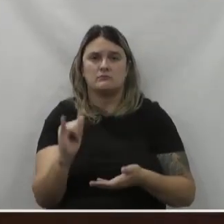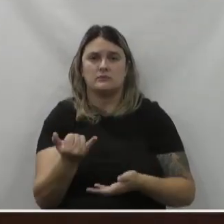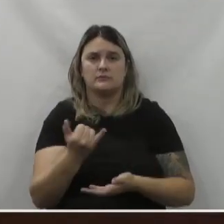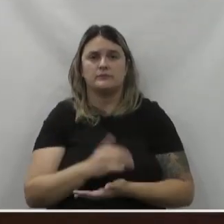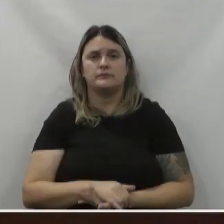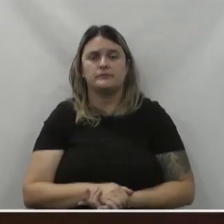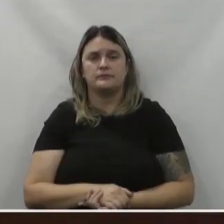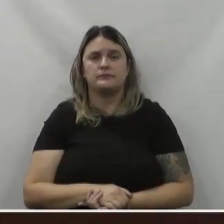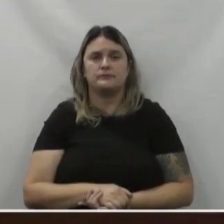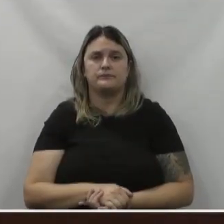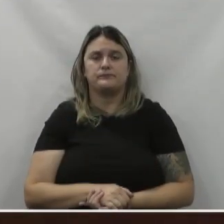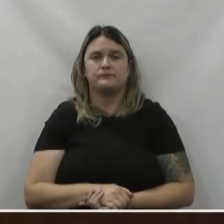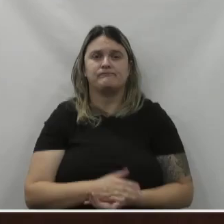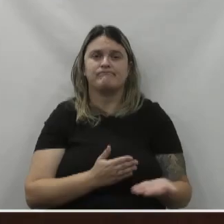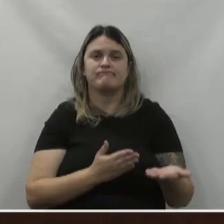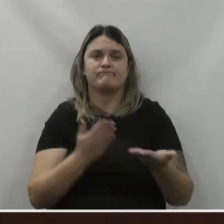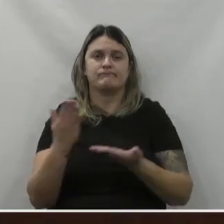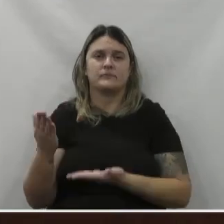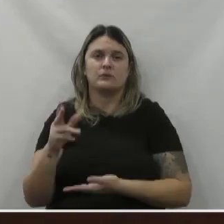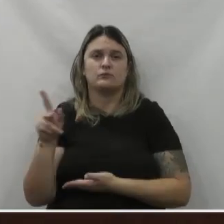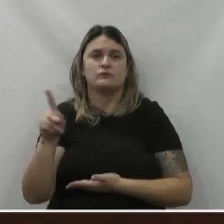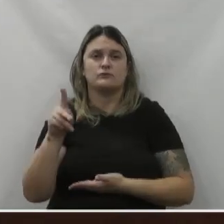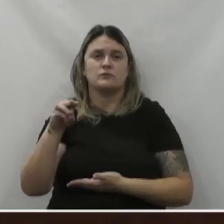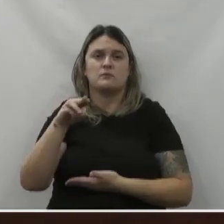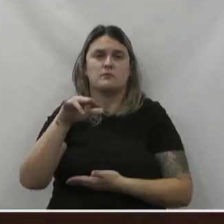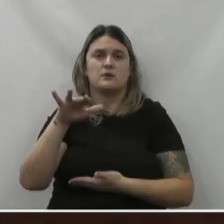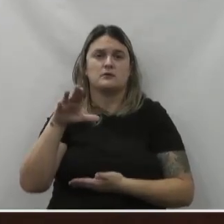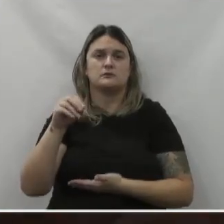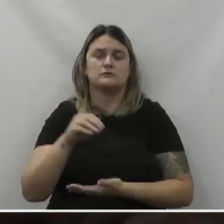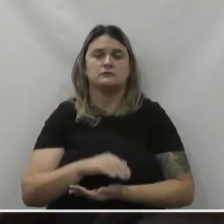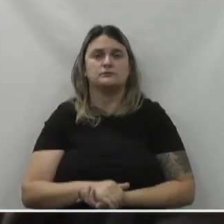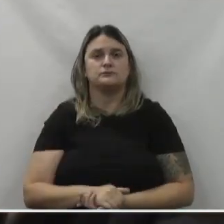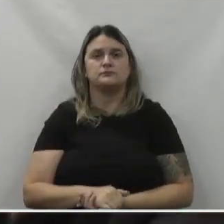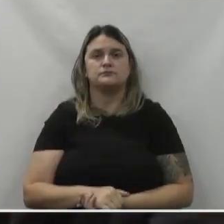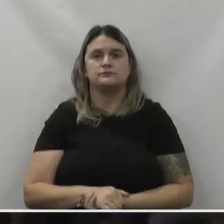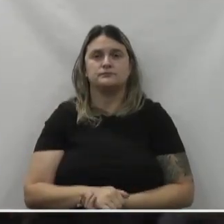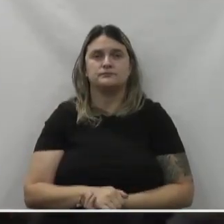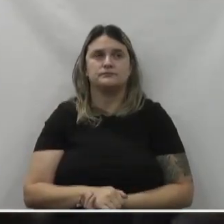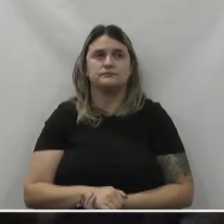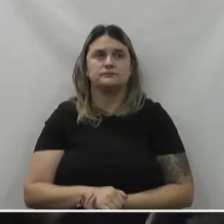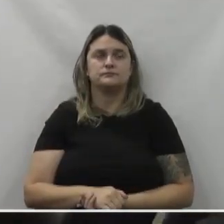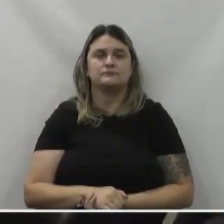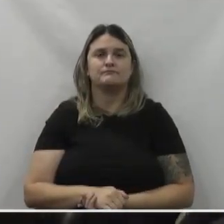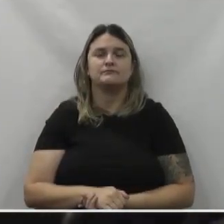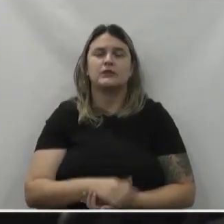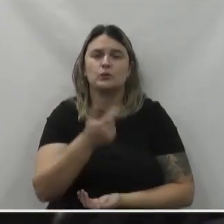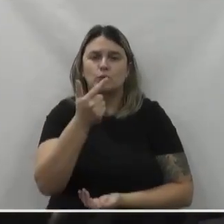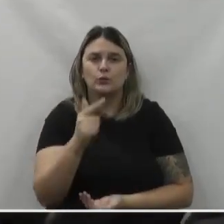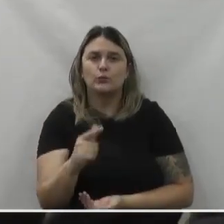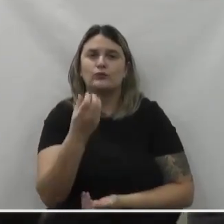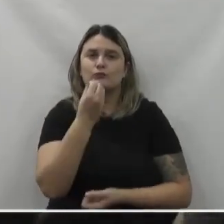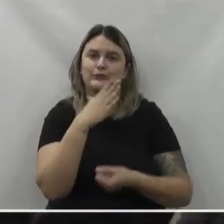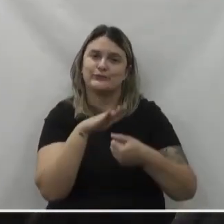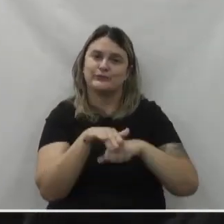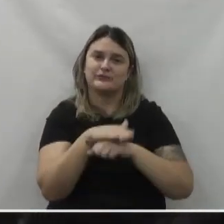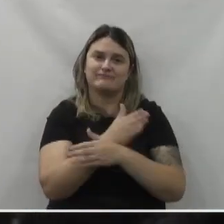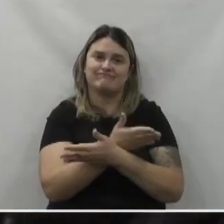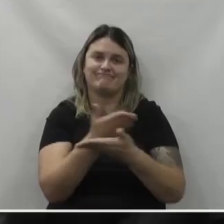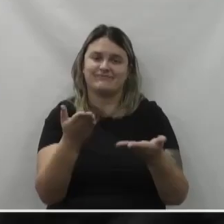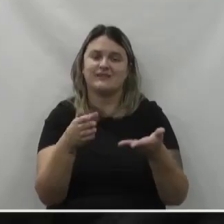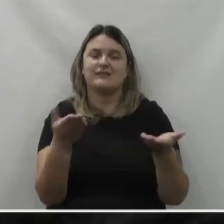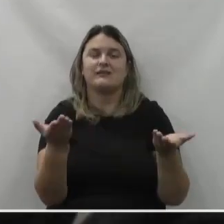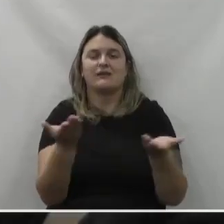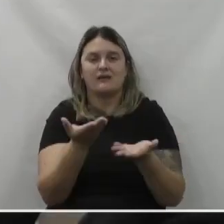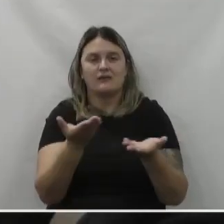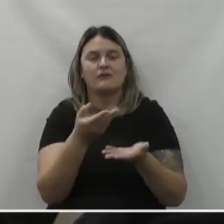Com a palavra, vereador professor Márcio Odzik. Mais uma vez, boa noite a todos. Também